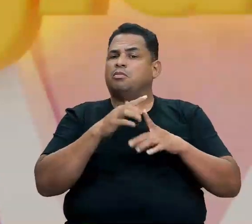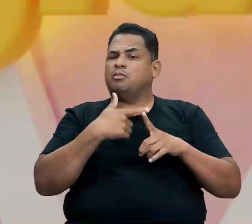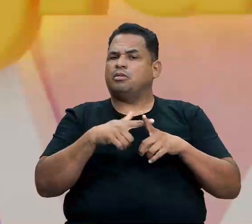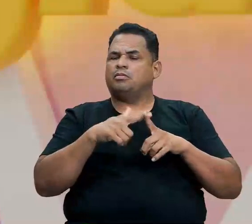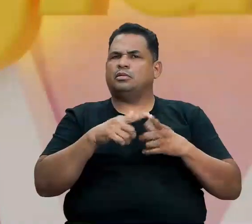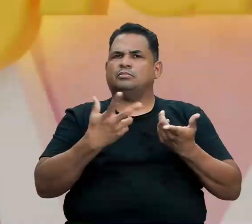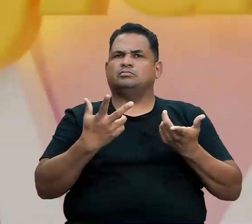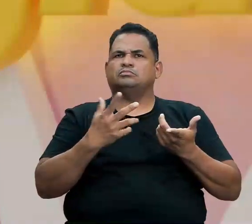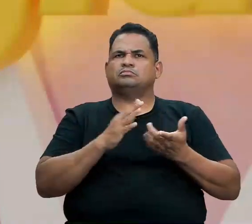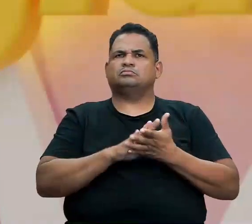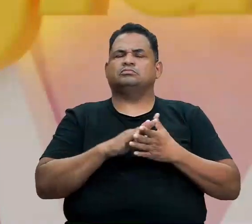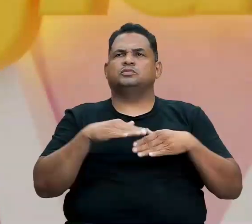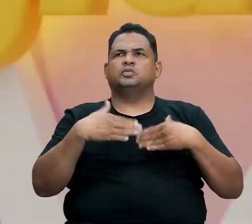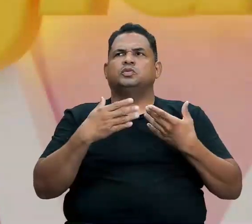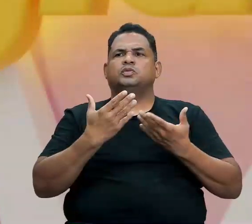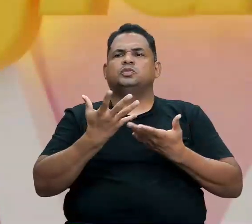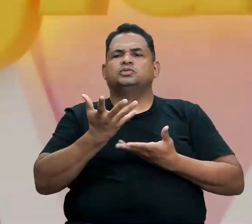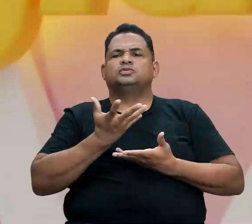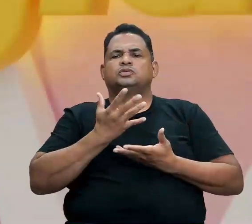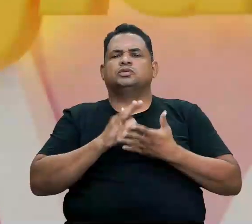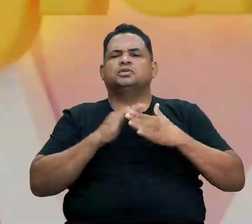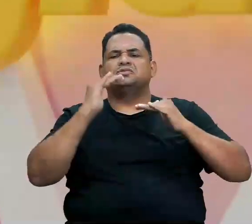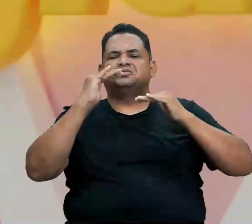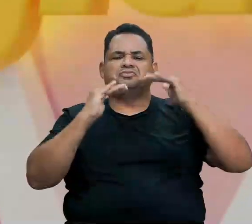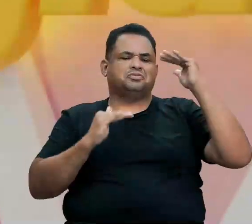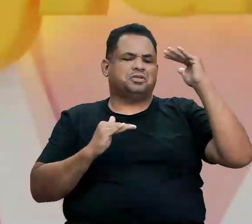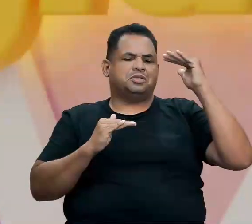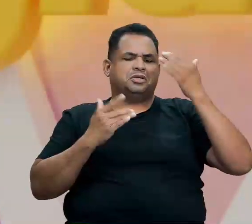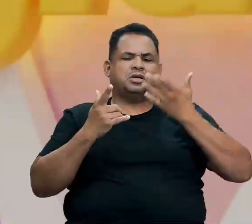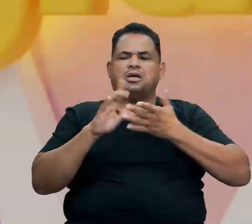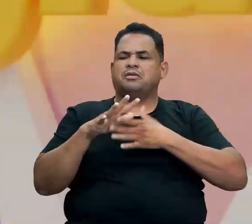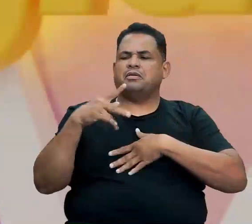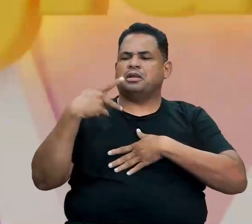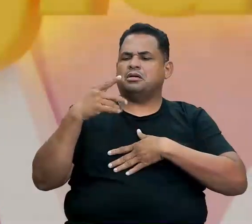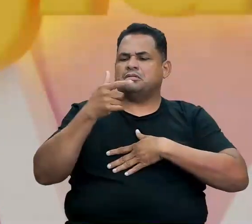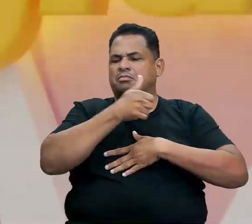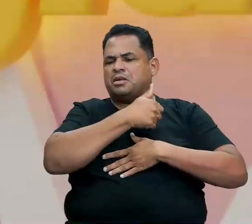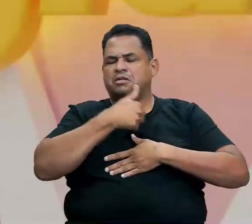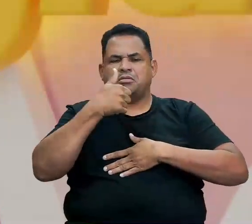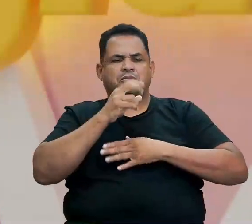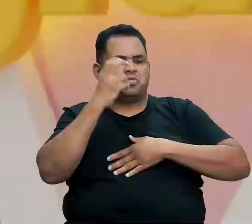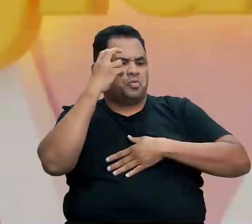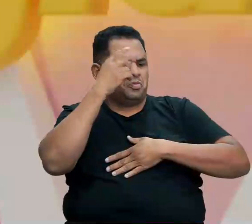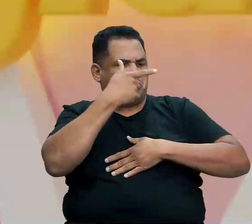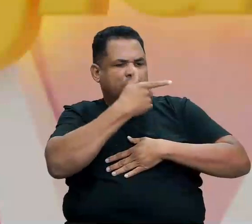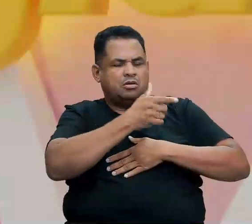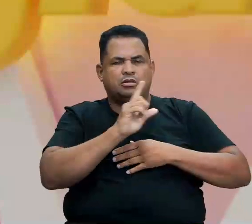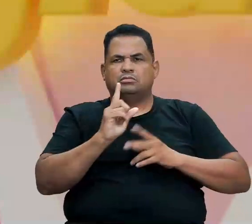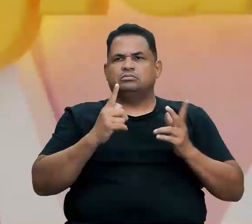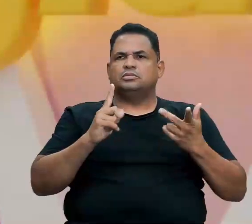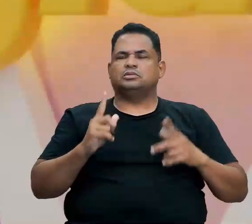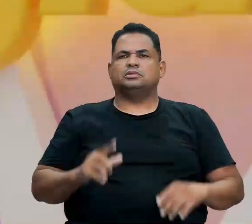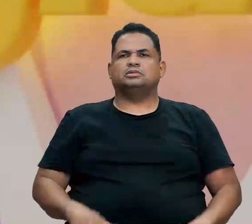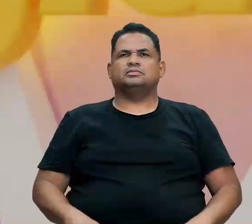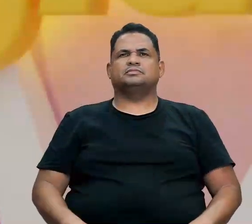decidimos inferiorizar certas culturas e exaltar outras como as corretas, como as verdadeiras.